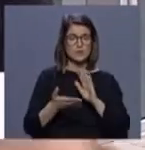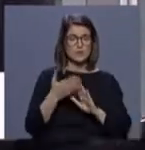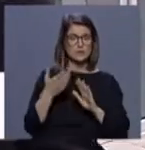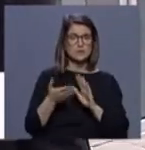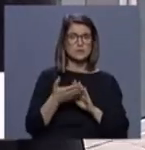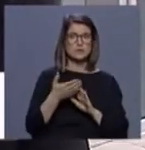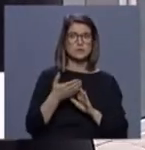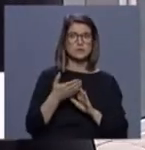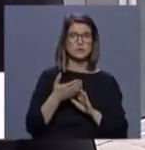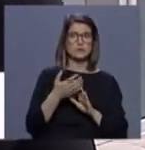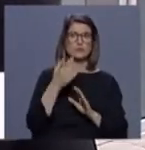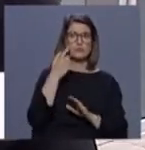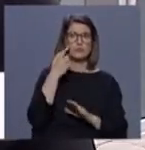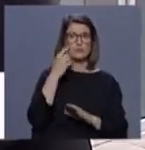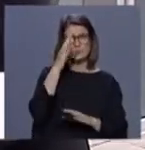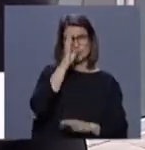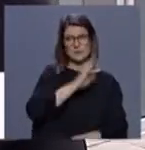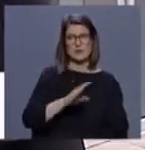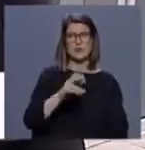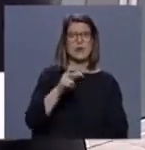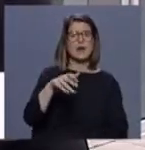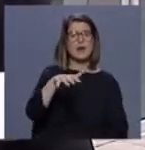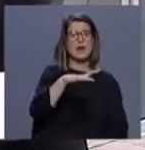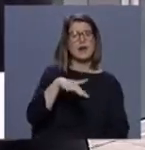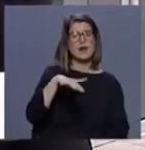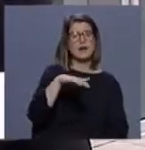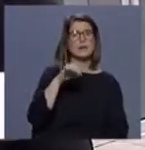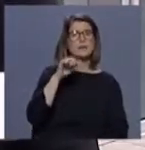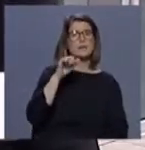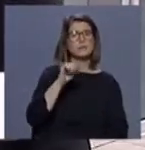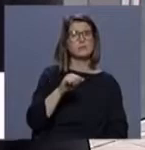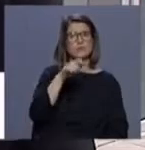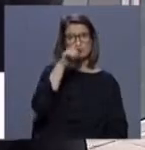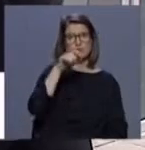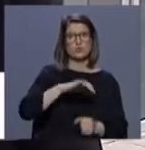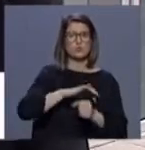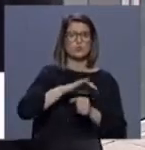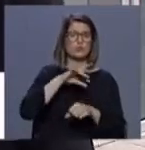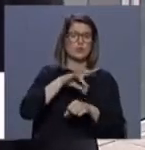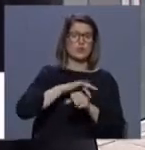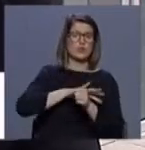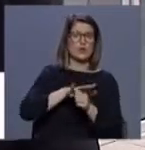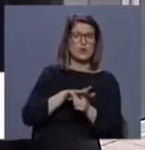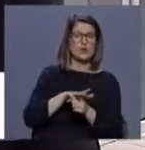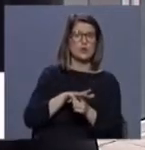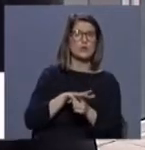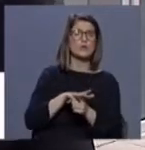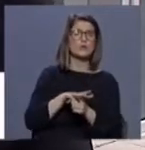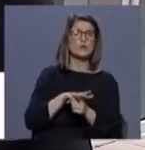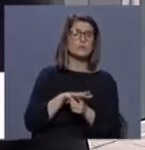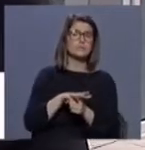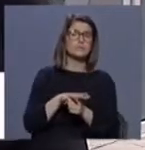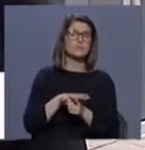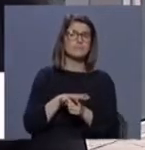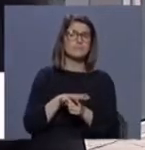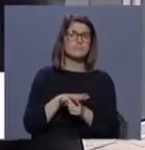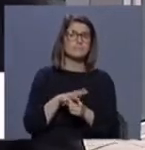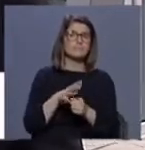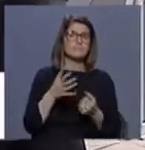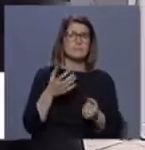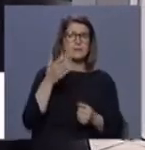nosso conhecido já, o ADC, a área dedicada aos atendimentos Covid, que em princípio, dentro de poucos